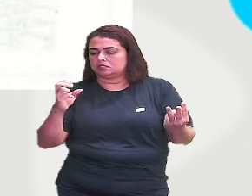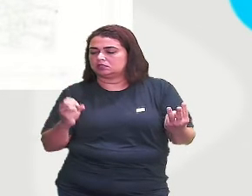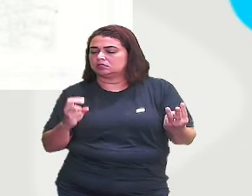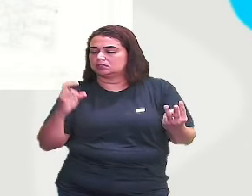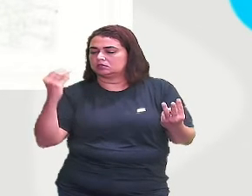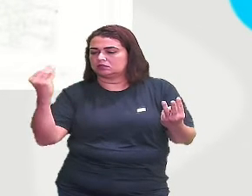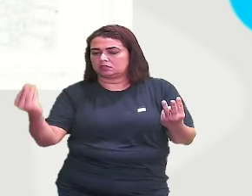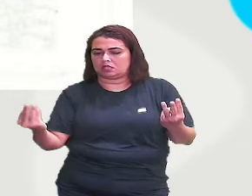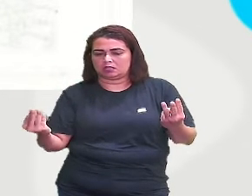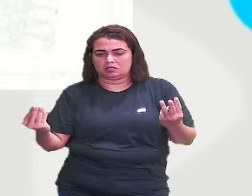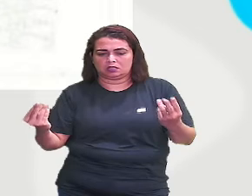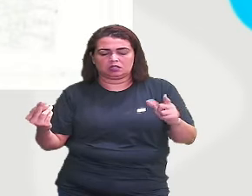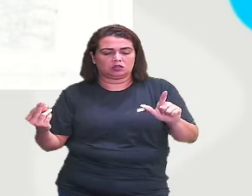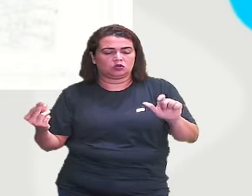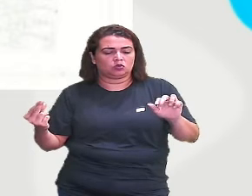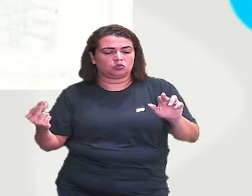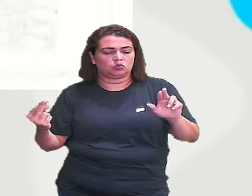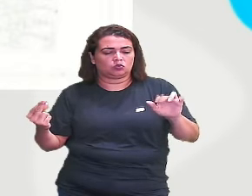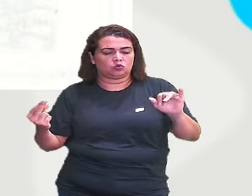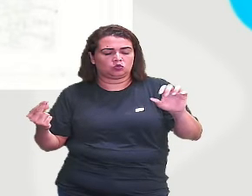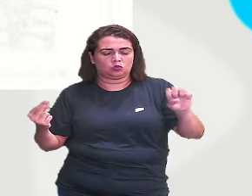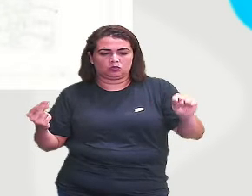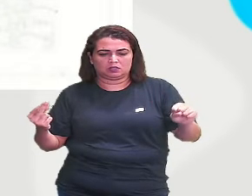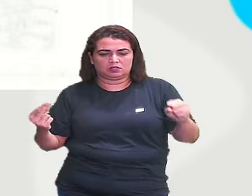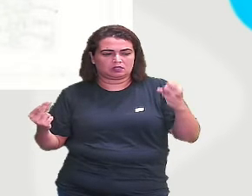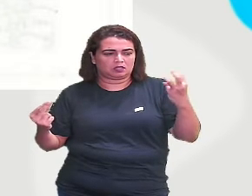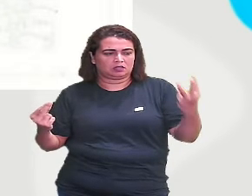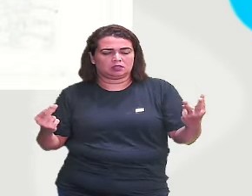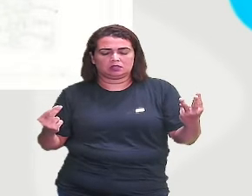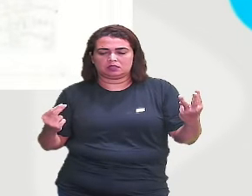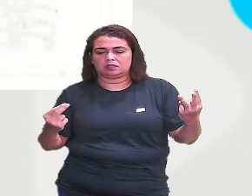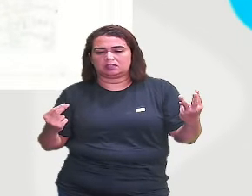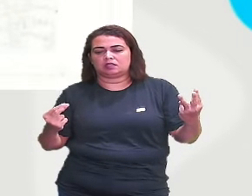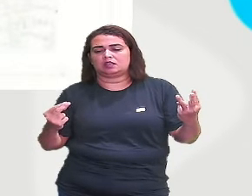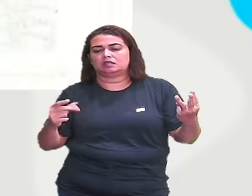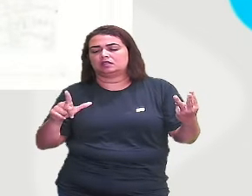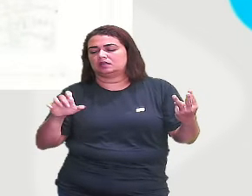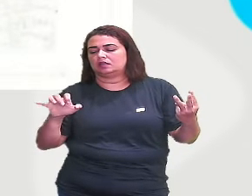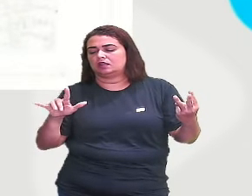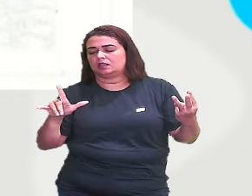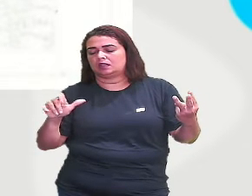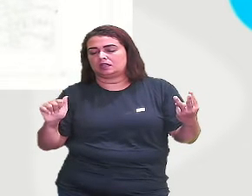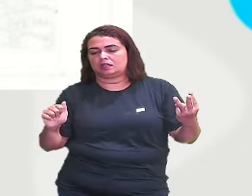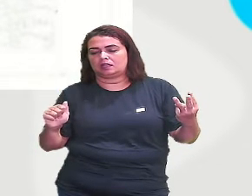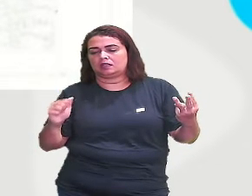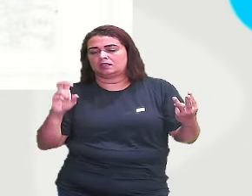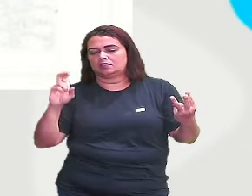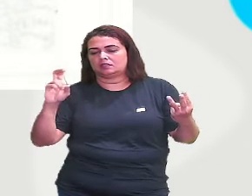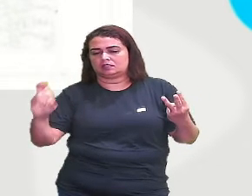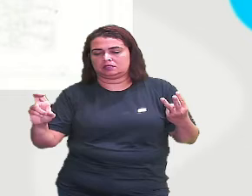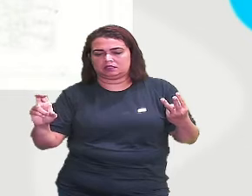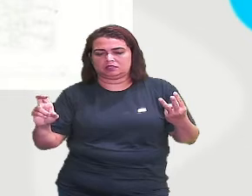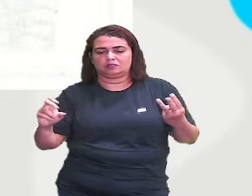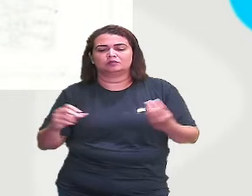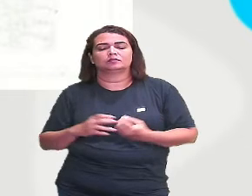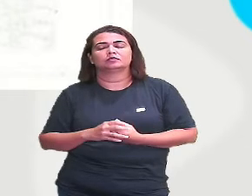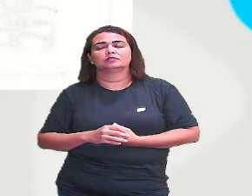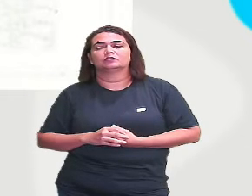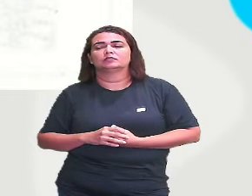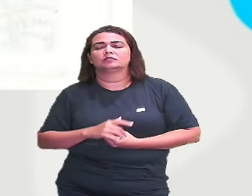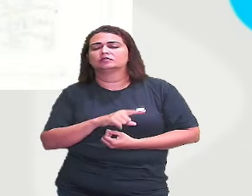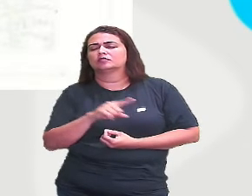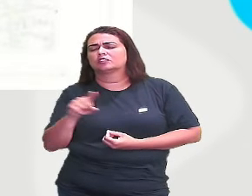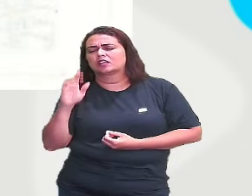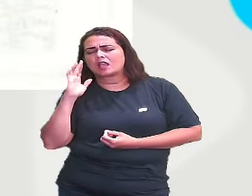Leila. Então, ó, ela tinha 2 sobrinhas e deu uma quantidade de balas a cada uma.